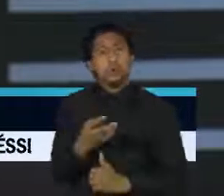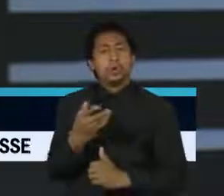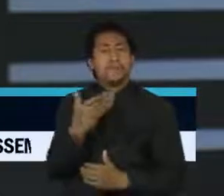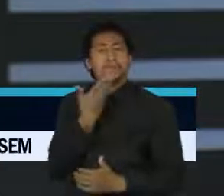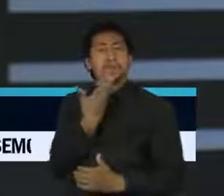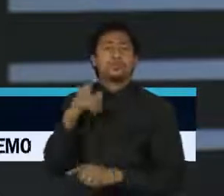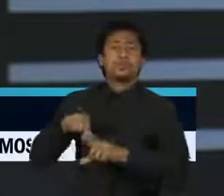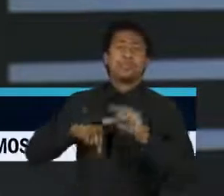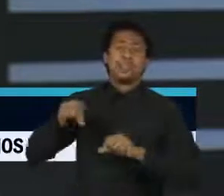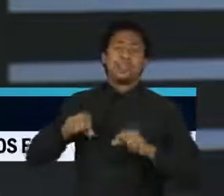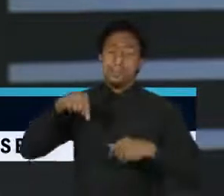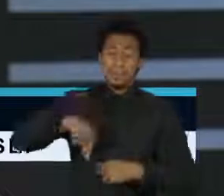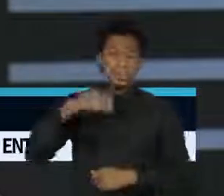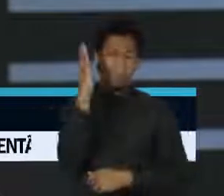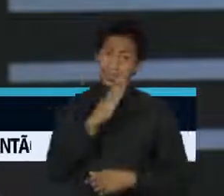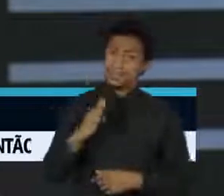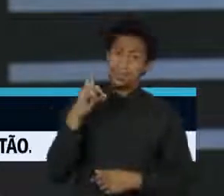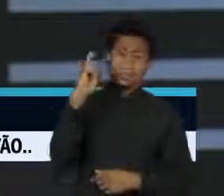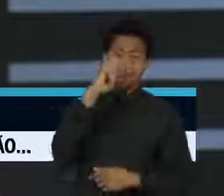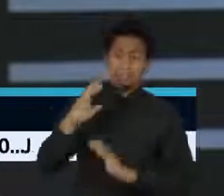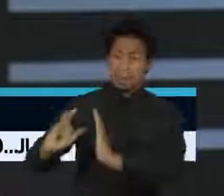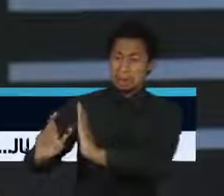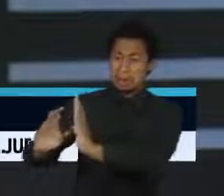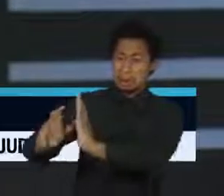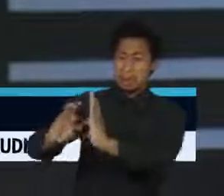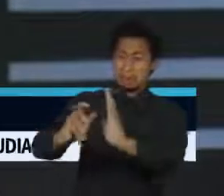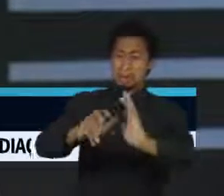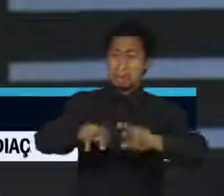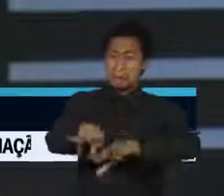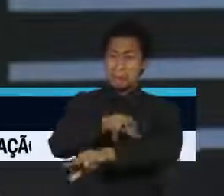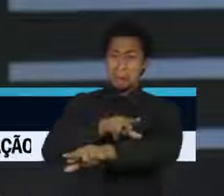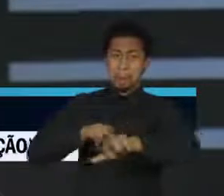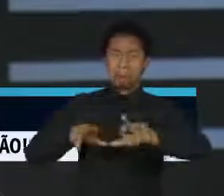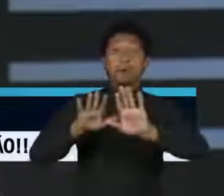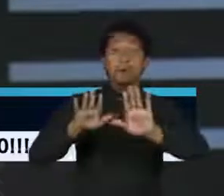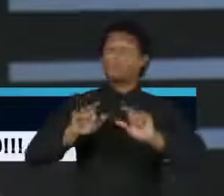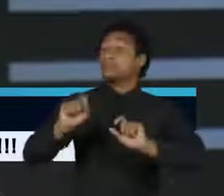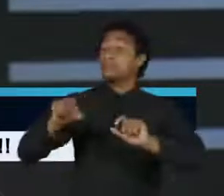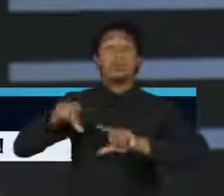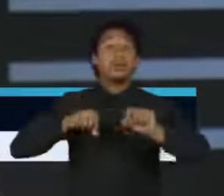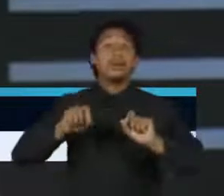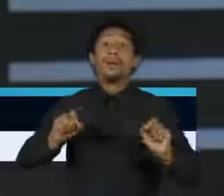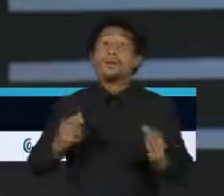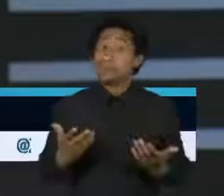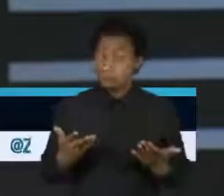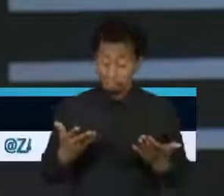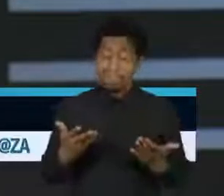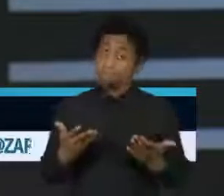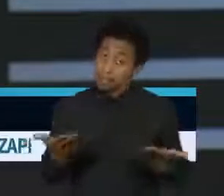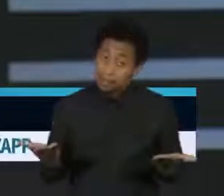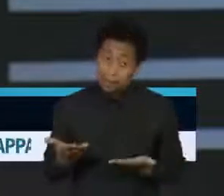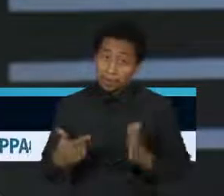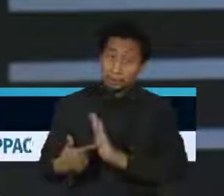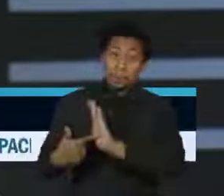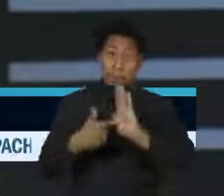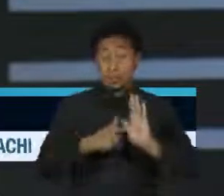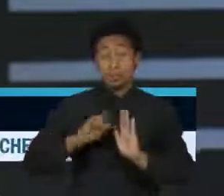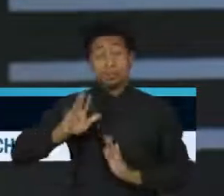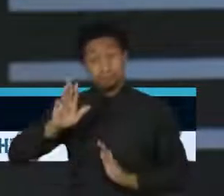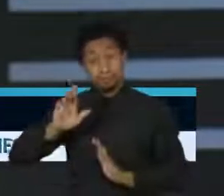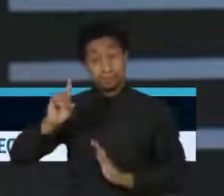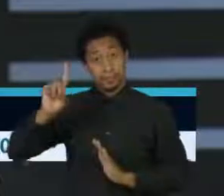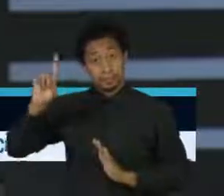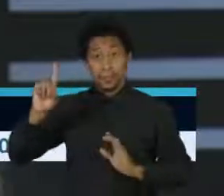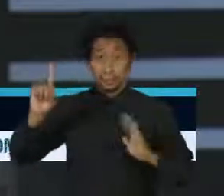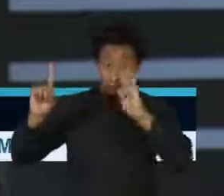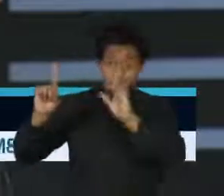com um pouco é alternativo mas eu queria só ser uma atenção para um detalha é Apesar de todas a crise do PSDB Será que ele está